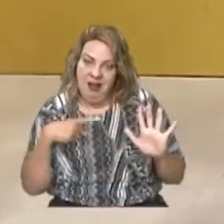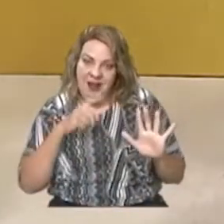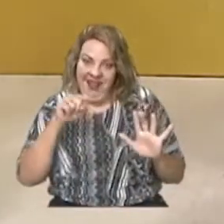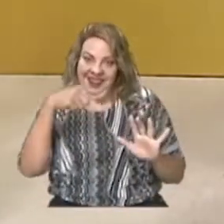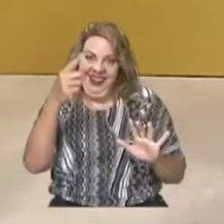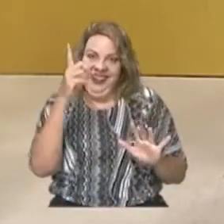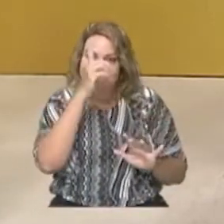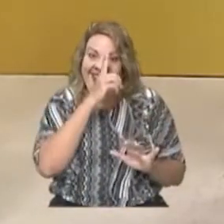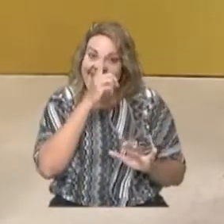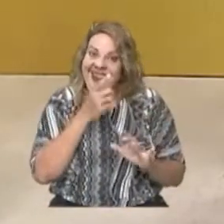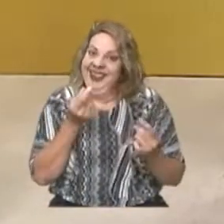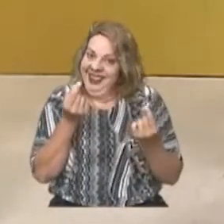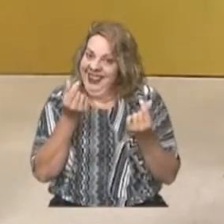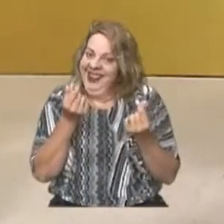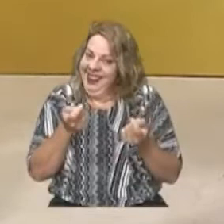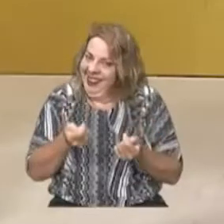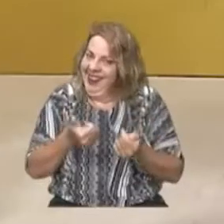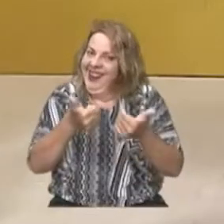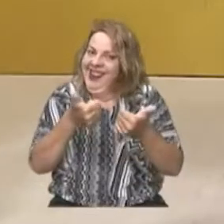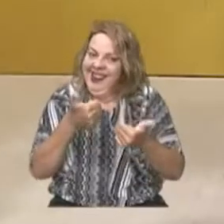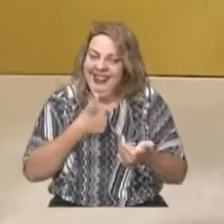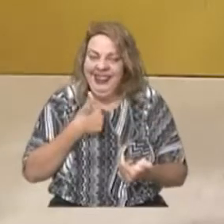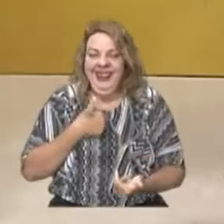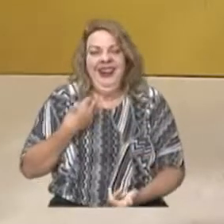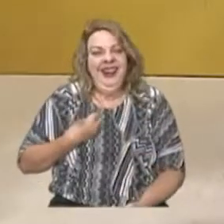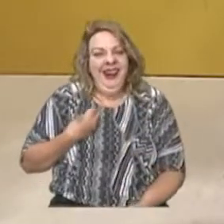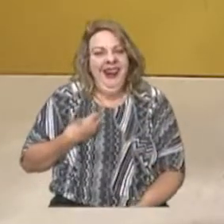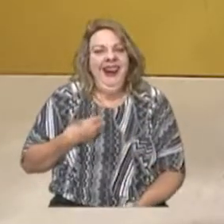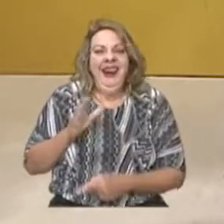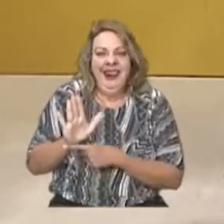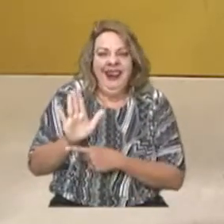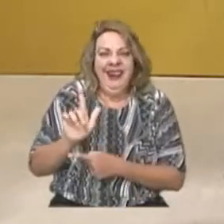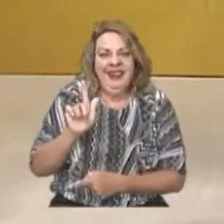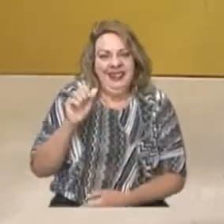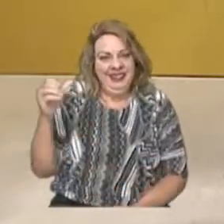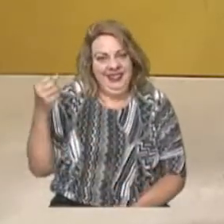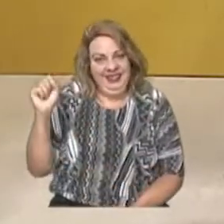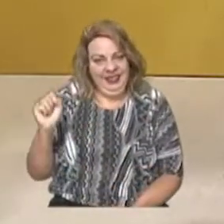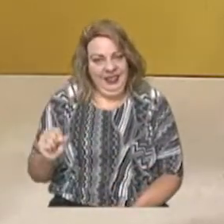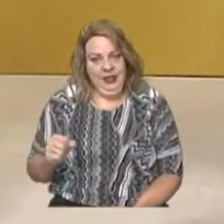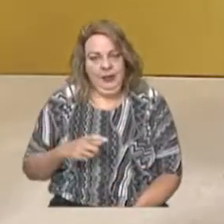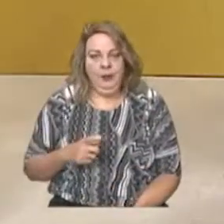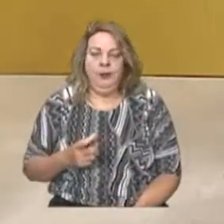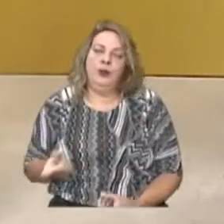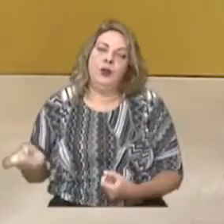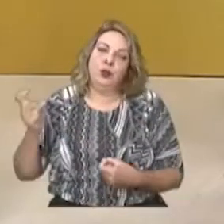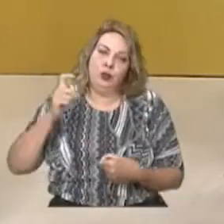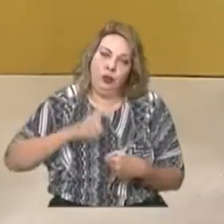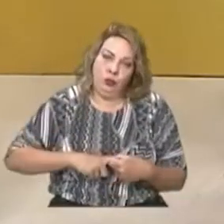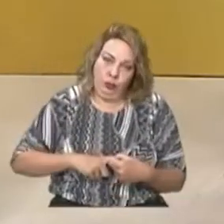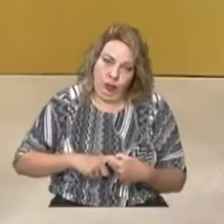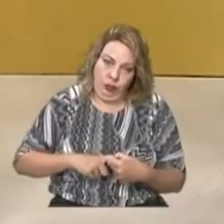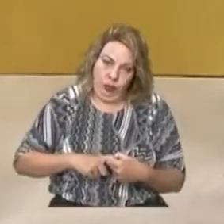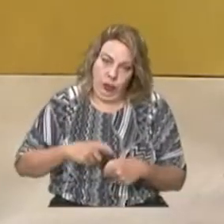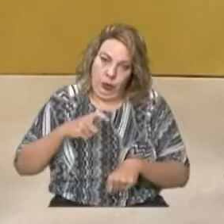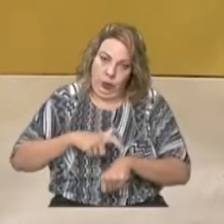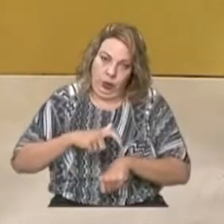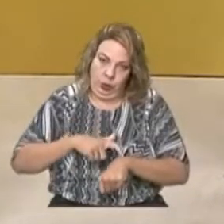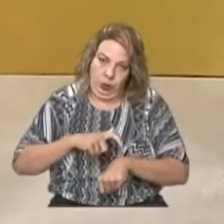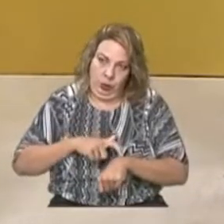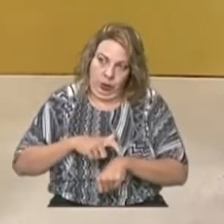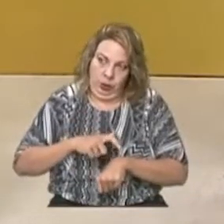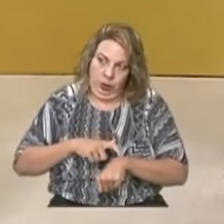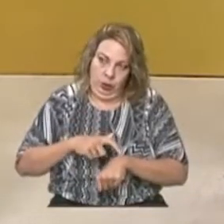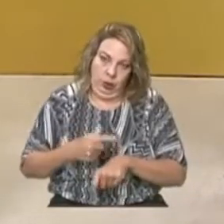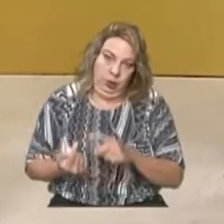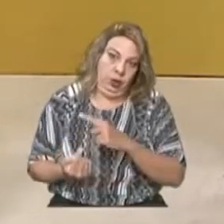din-din espera por você e não deixa de participar e ajudar o GAC Sergipe, tá certo? Pois agora, é. Voltando aqui, aquele momento em que a gente liga